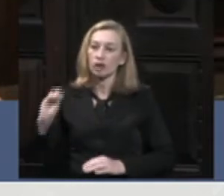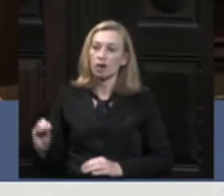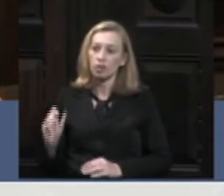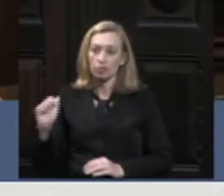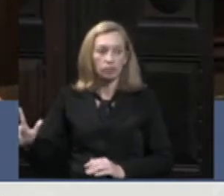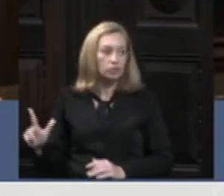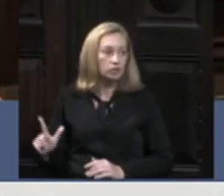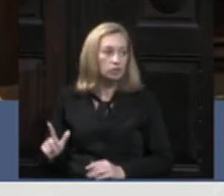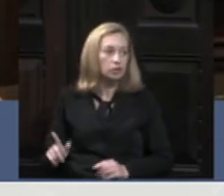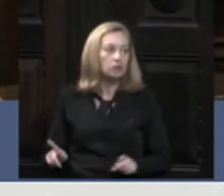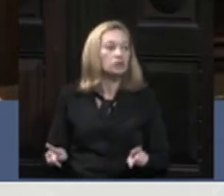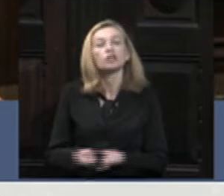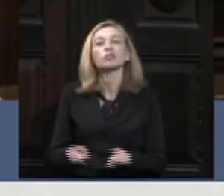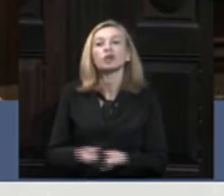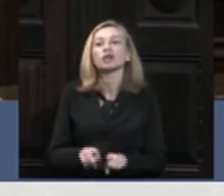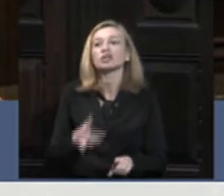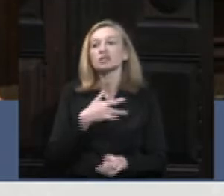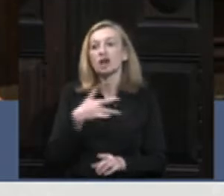saúdo termos